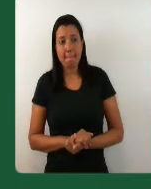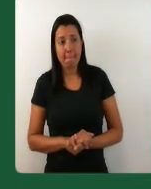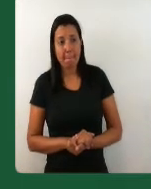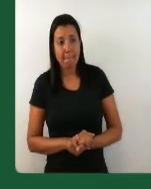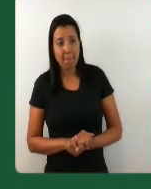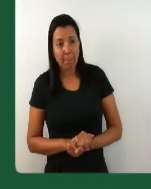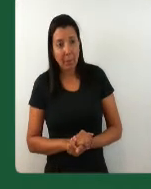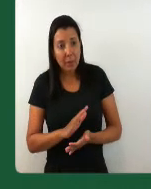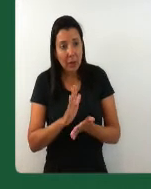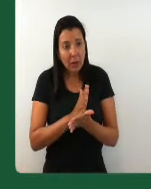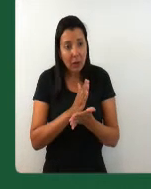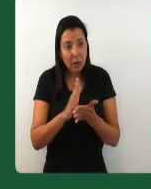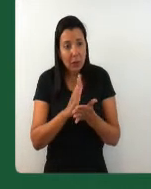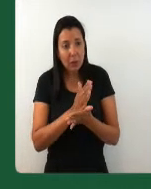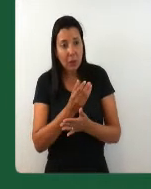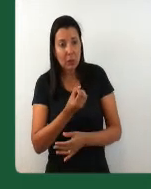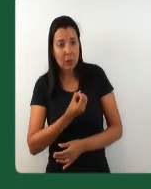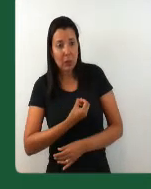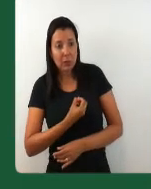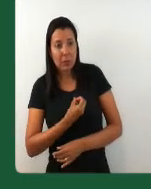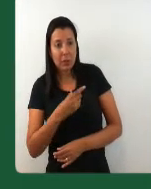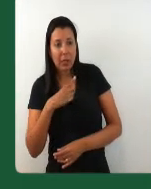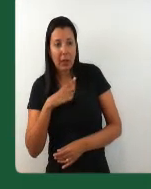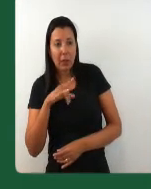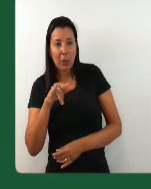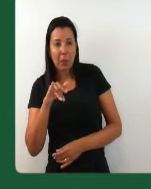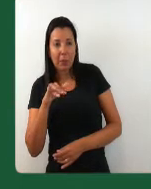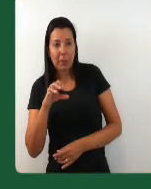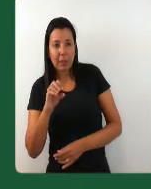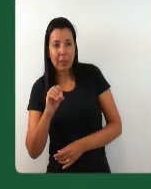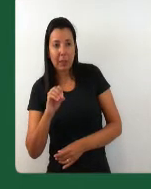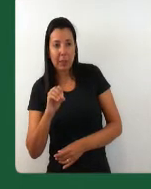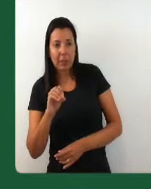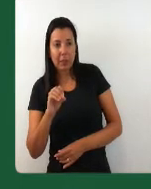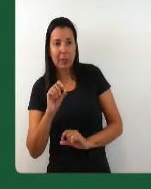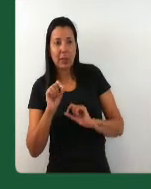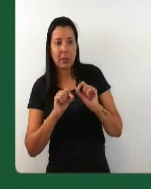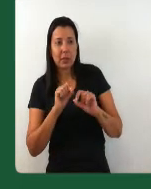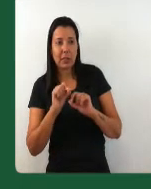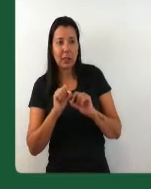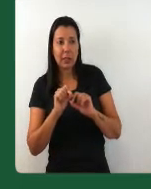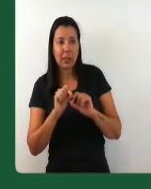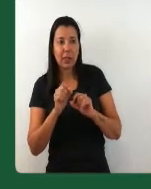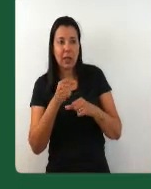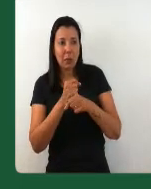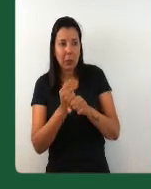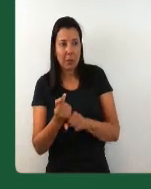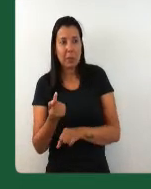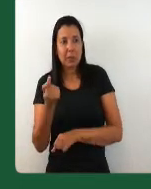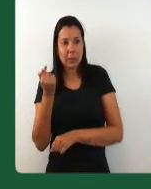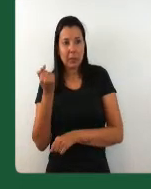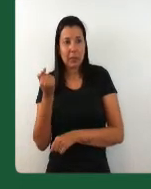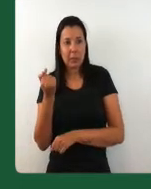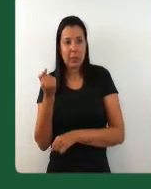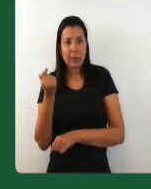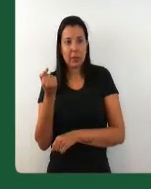Aqui alguns números, uma média relativa ao ano passado,